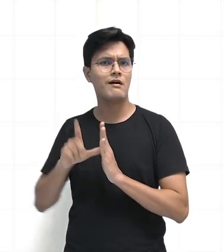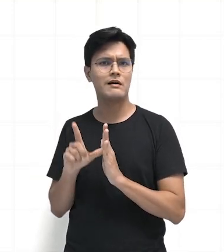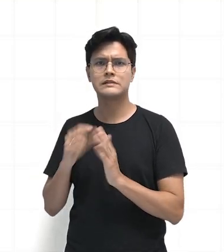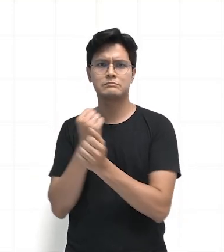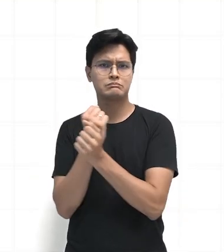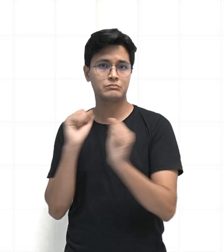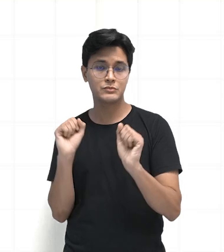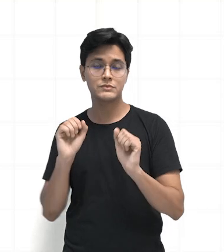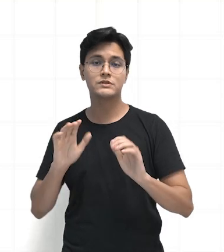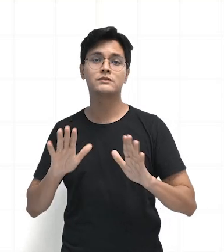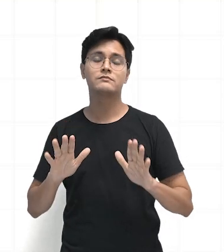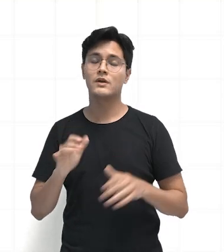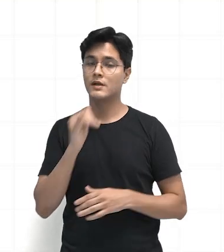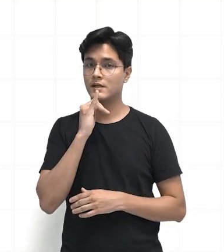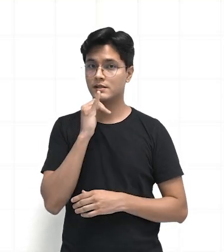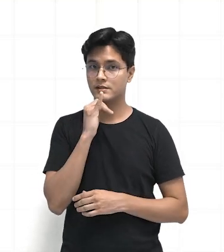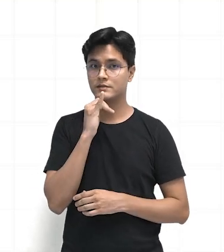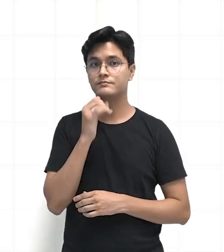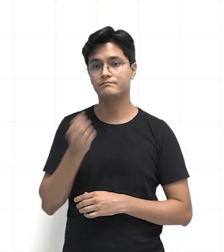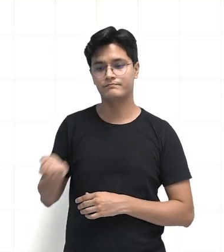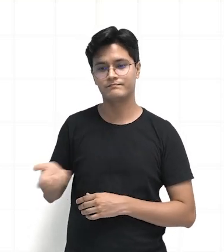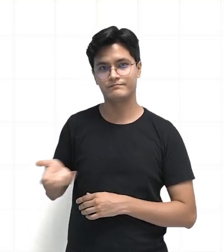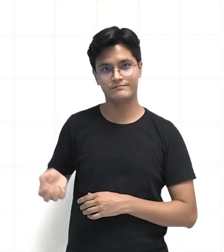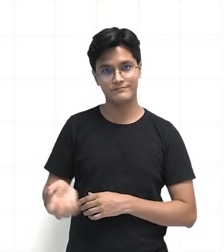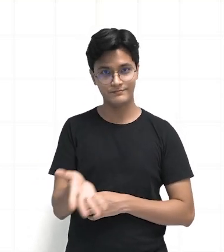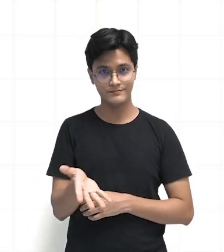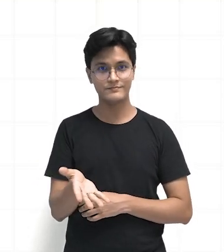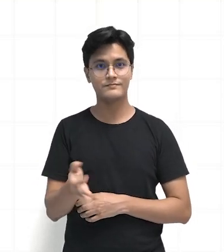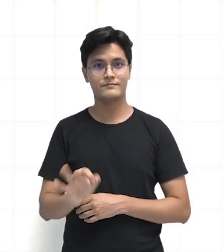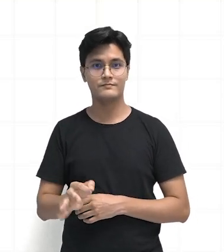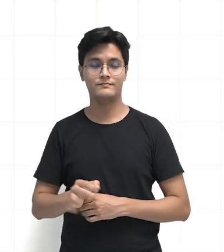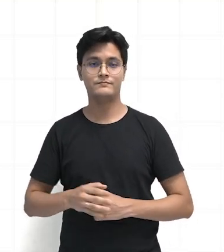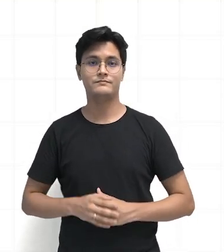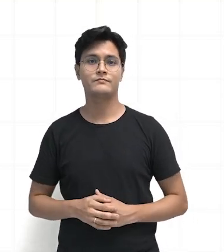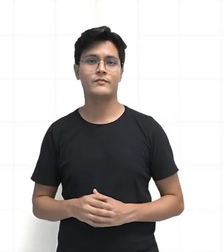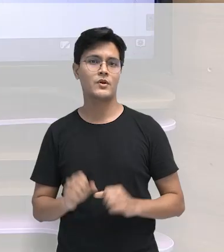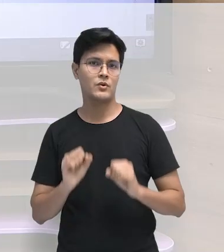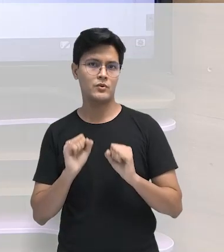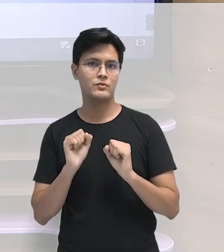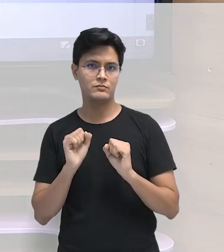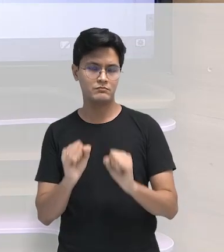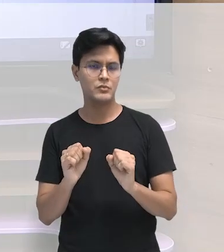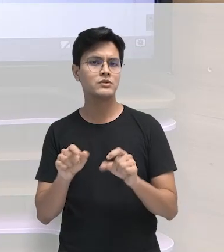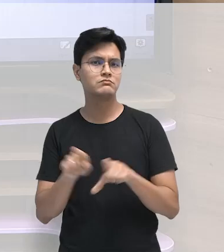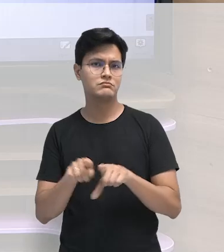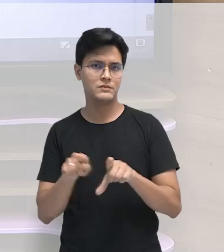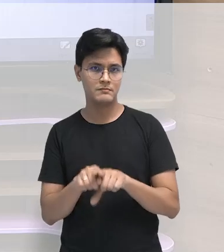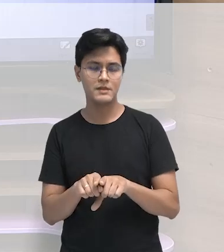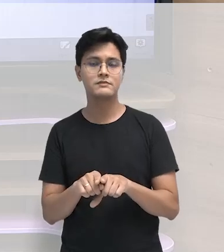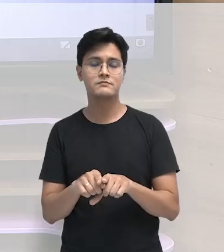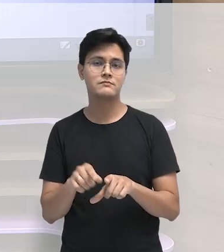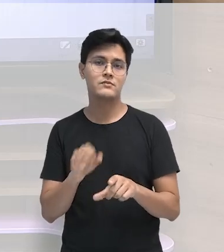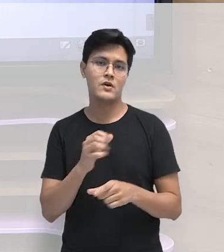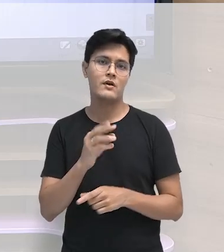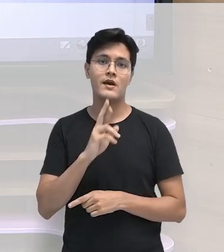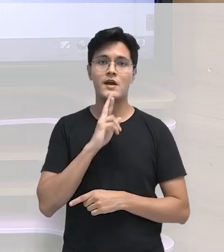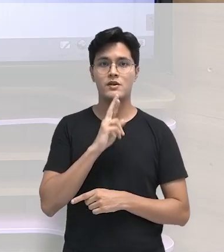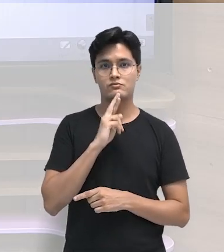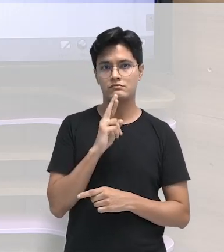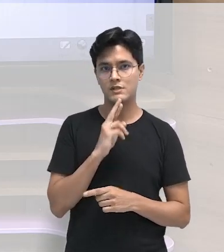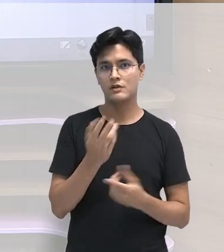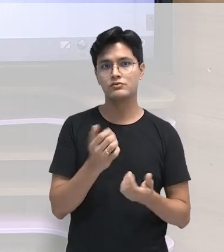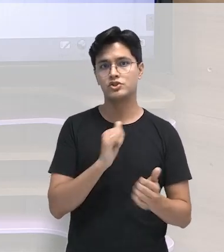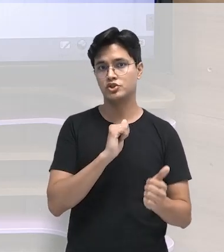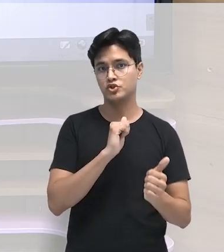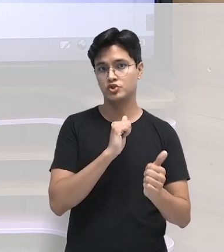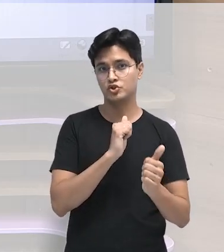gente acabou de verificar aí no lançamento de um dado. A gente pode verificar também resultados, por exemplo, de um torneio de